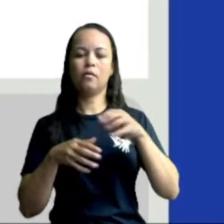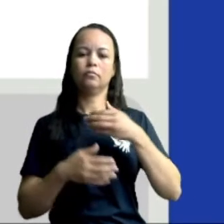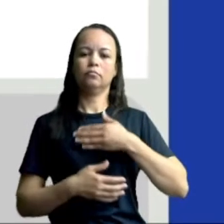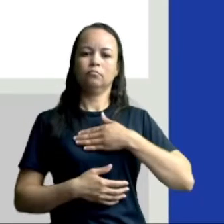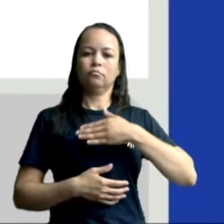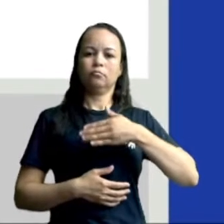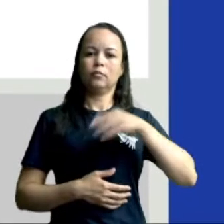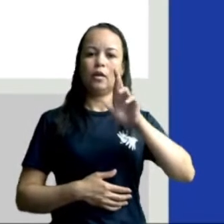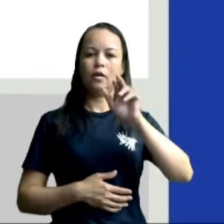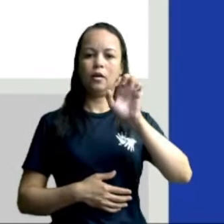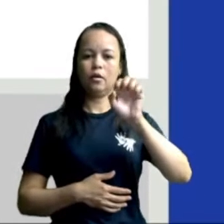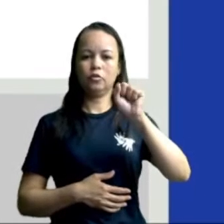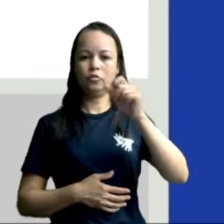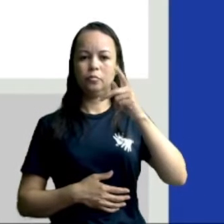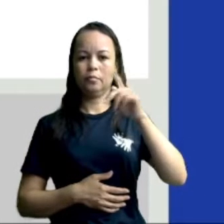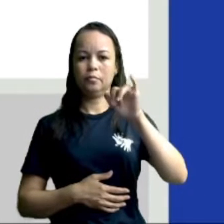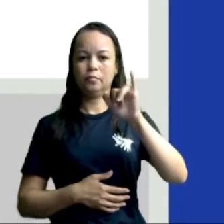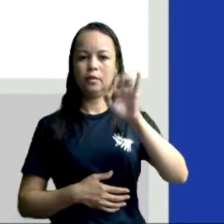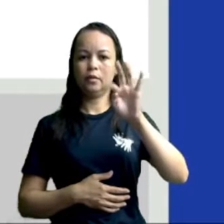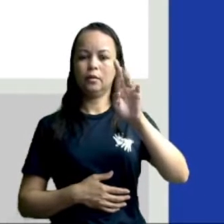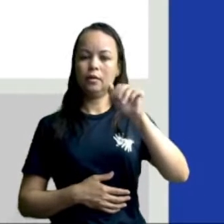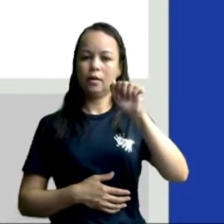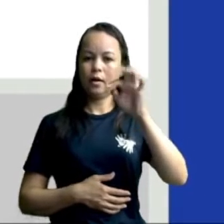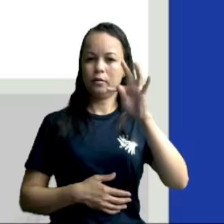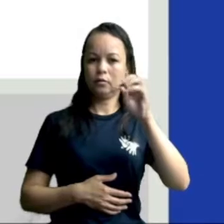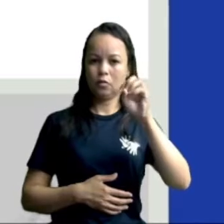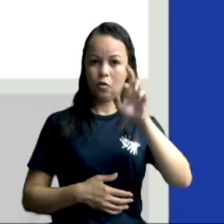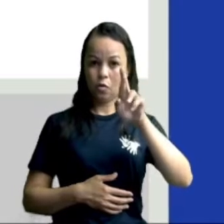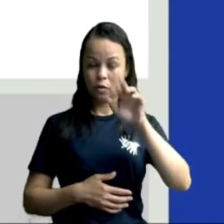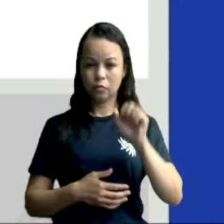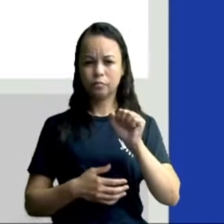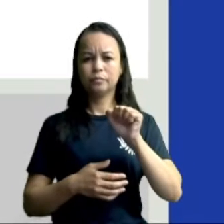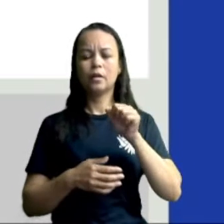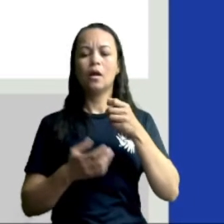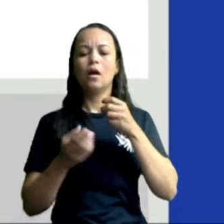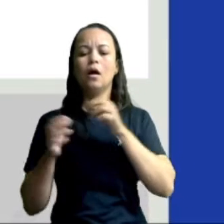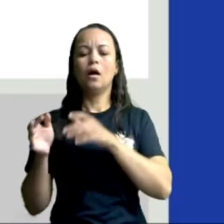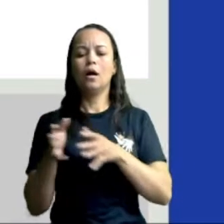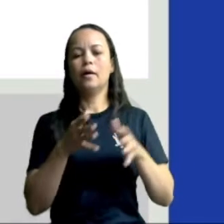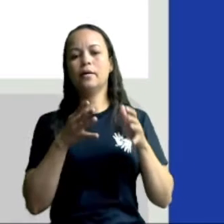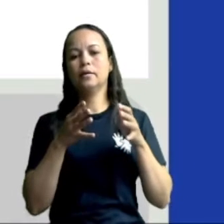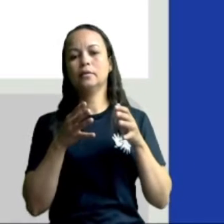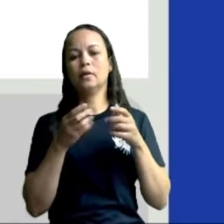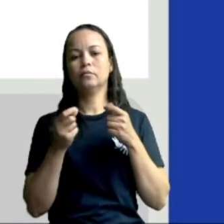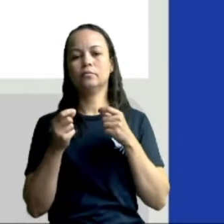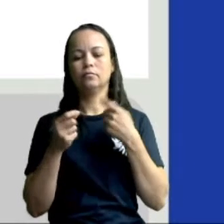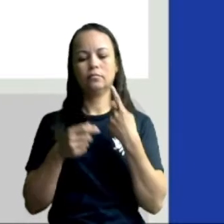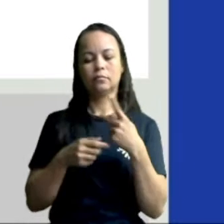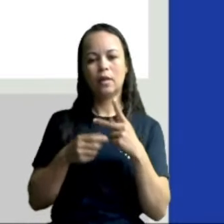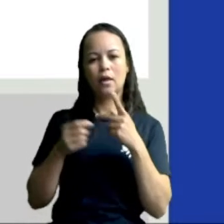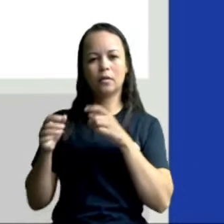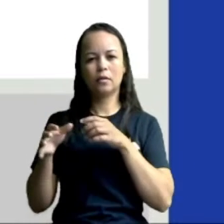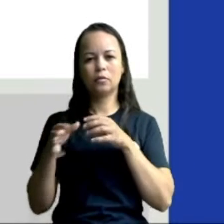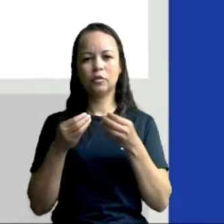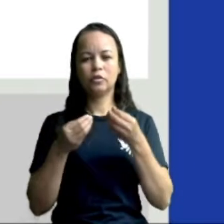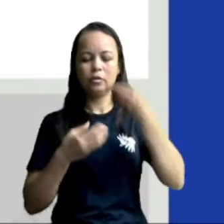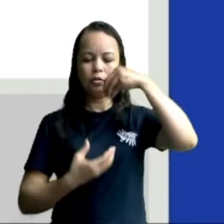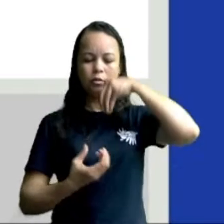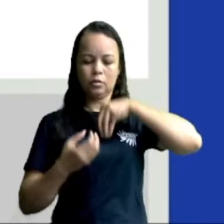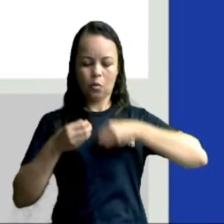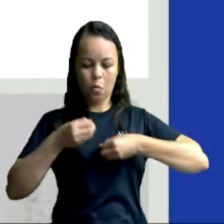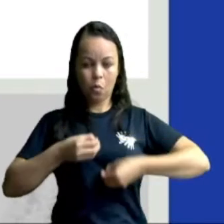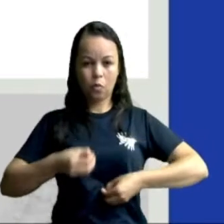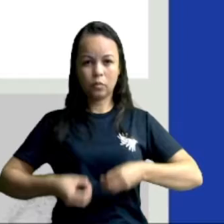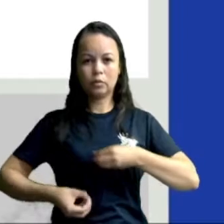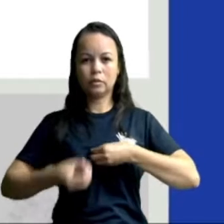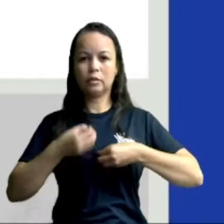de uma forma mais grandiosa, de uma forma mais macroscópica. O transporte dessas substâncias de onde são formadas até os órgãos